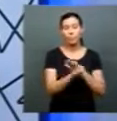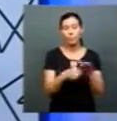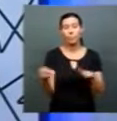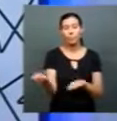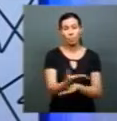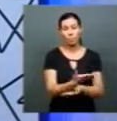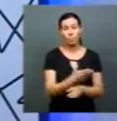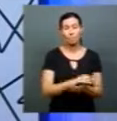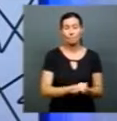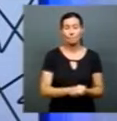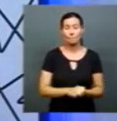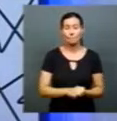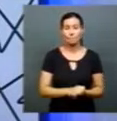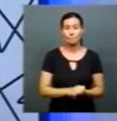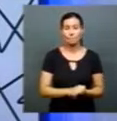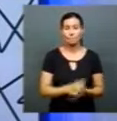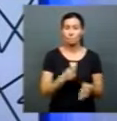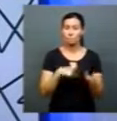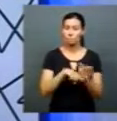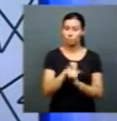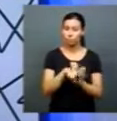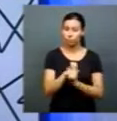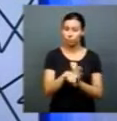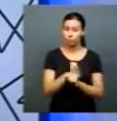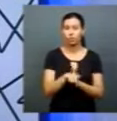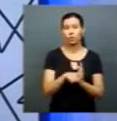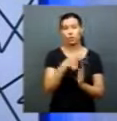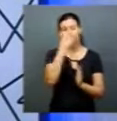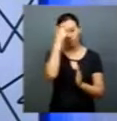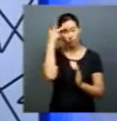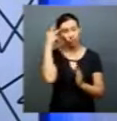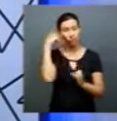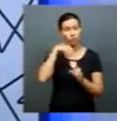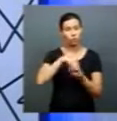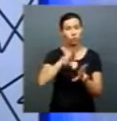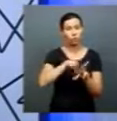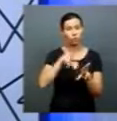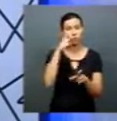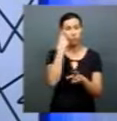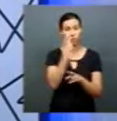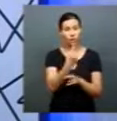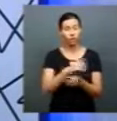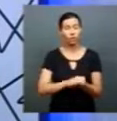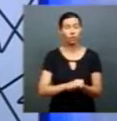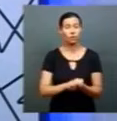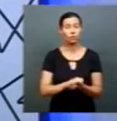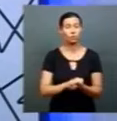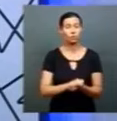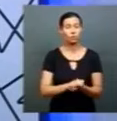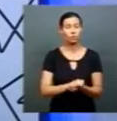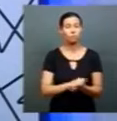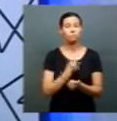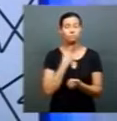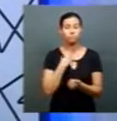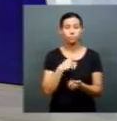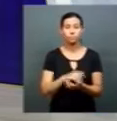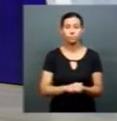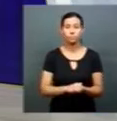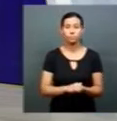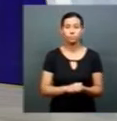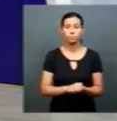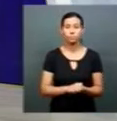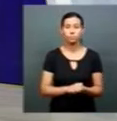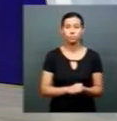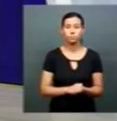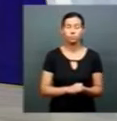inovadoras, para que as pesquisas, as pessoas nas universidades tenham esse interesse e tenham essa vontade. Nas suas diferentes áreas. O Sebrae é um